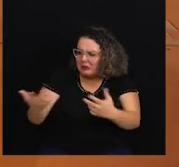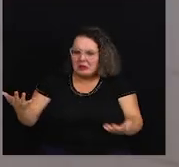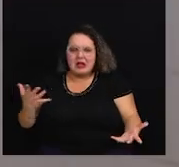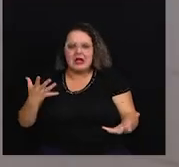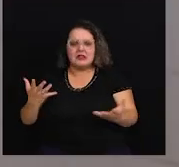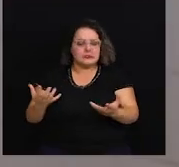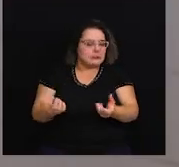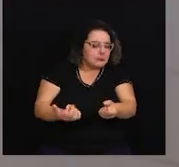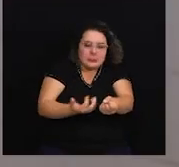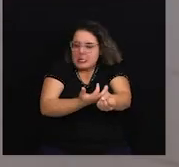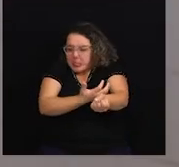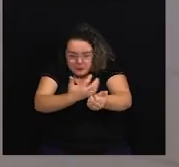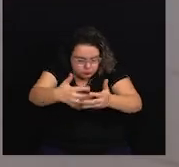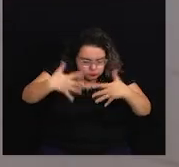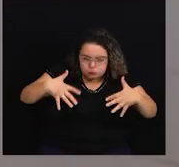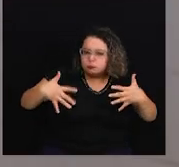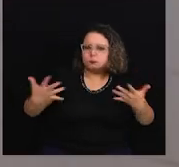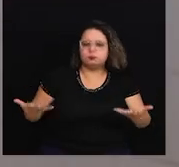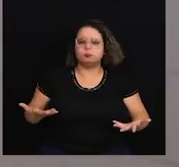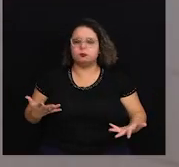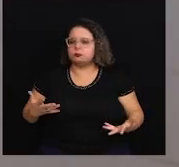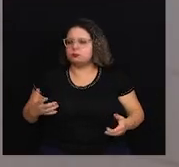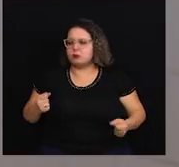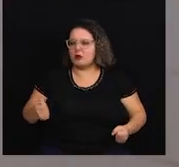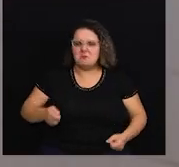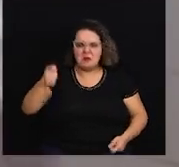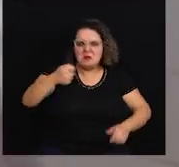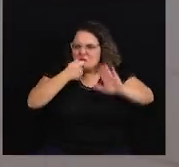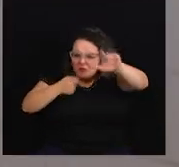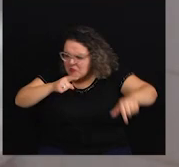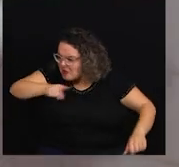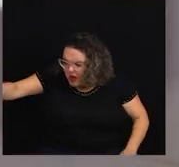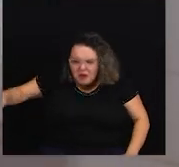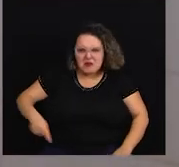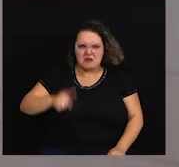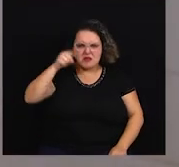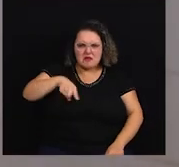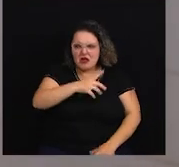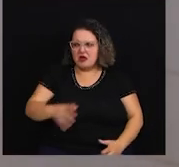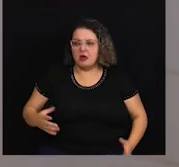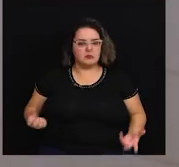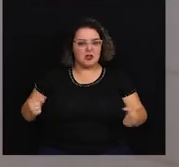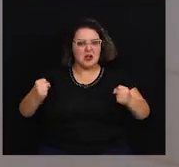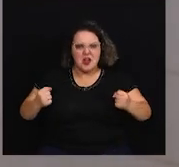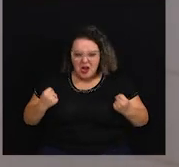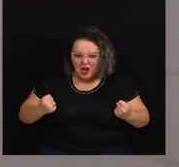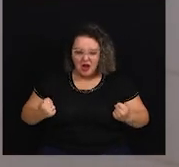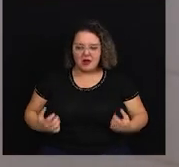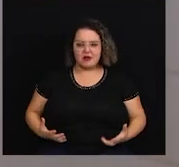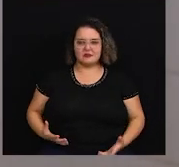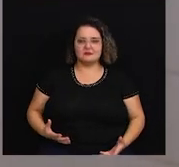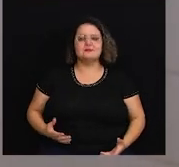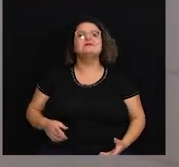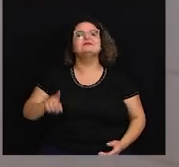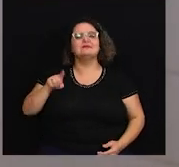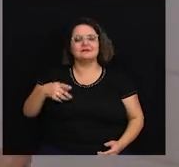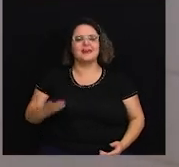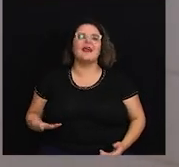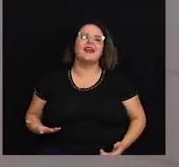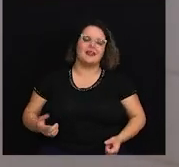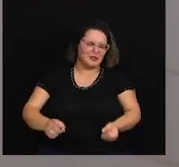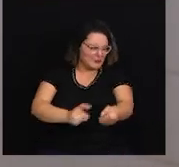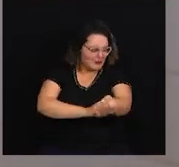sangue ferve tal e cara vê se pode uma forma é isso é isso